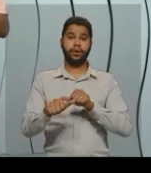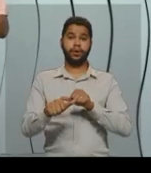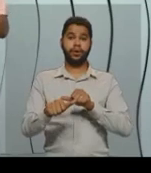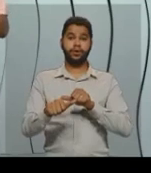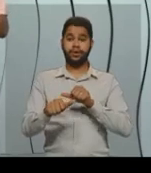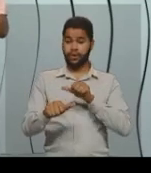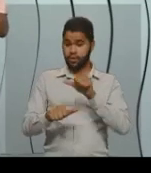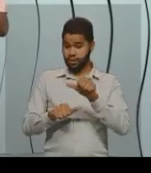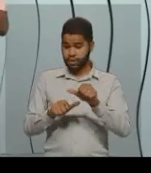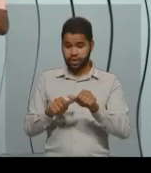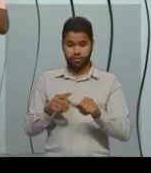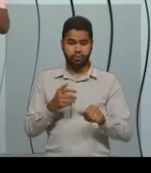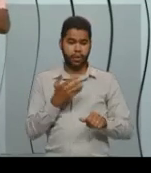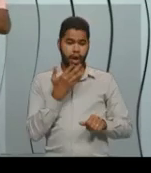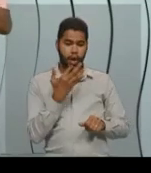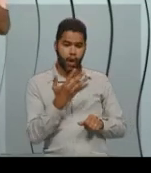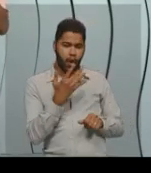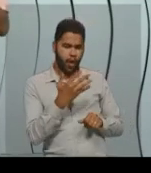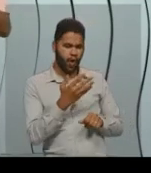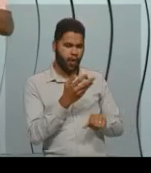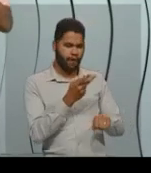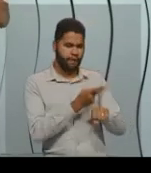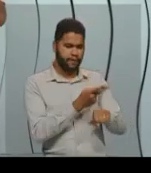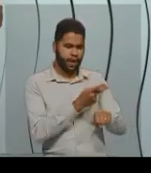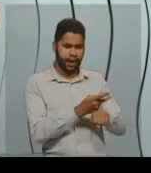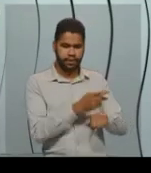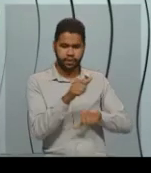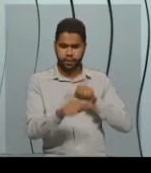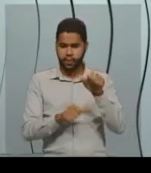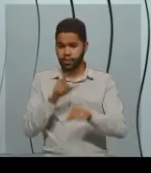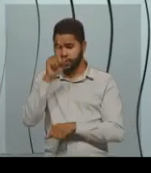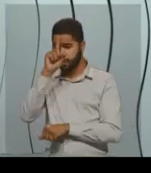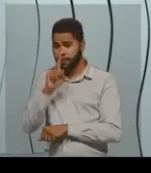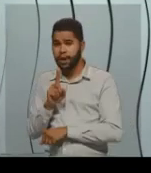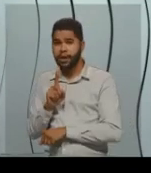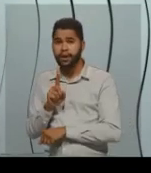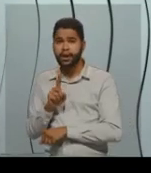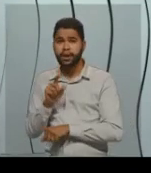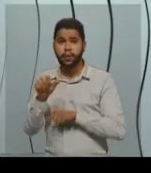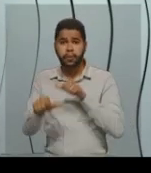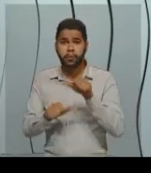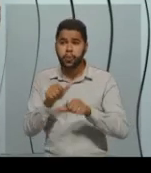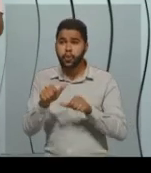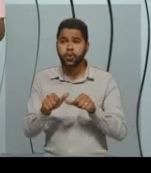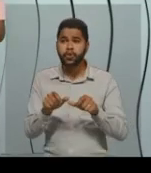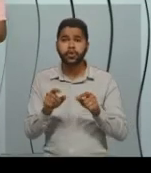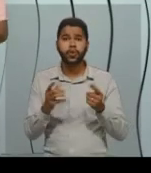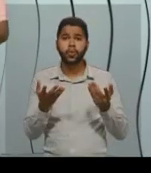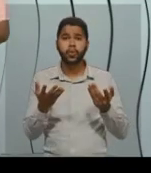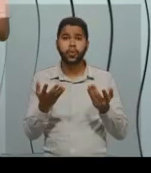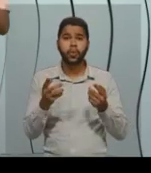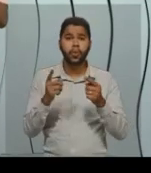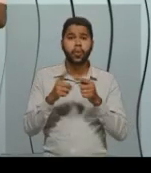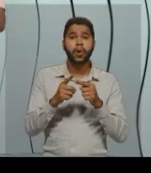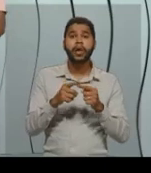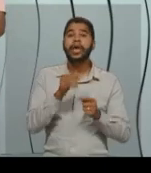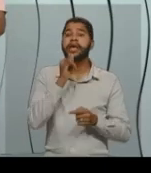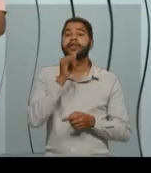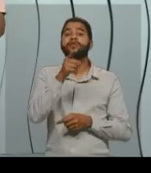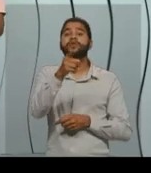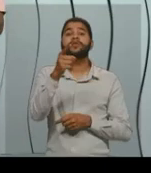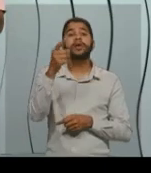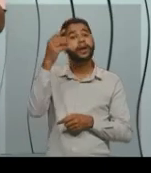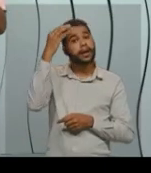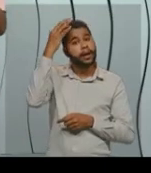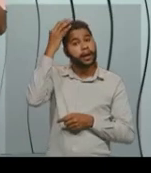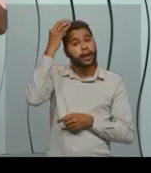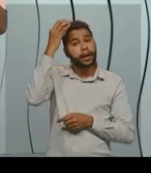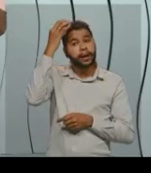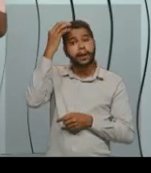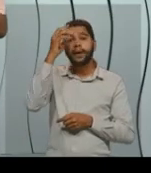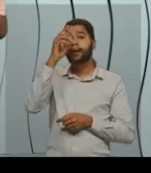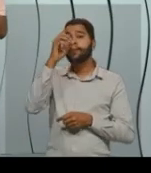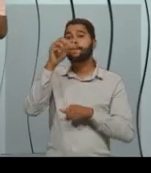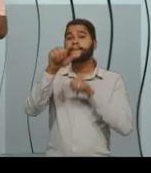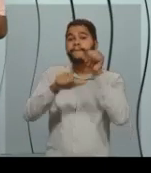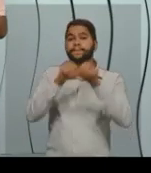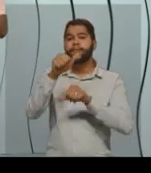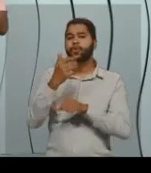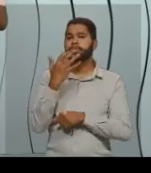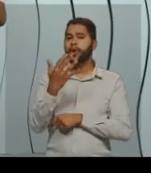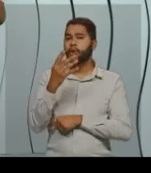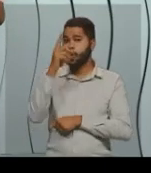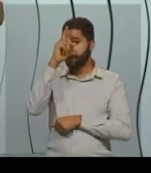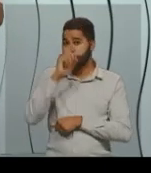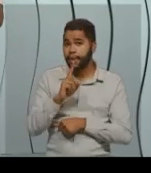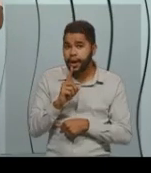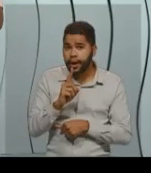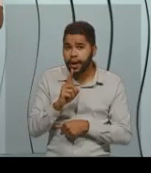não altera a essência daquele ser. Por exemplo, se você pintar o seu cabelo de amarelo, você não deixa de ser quem você é.